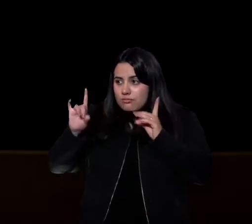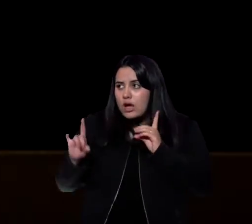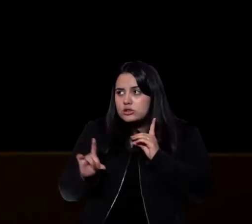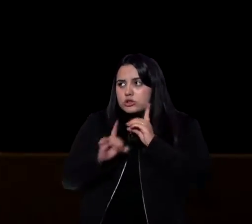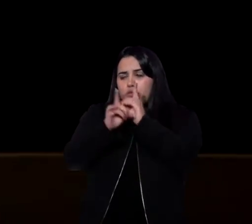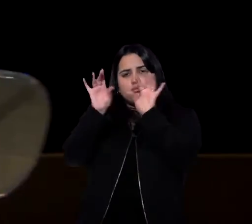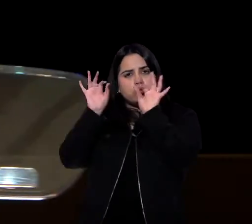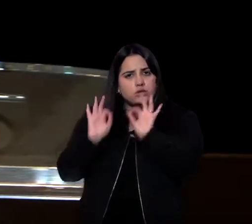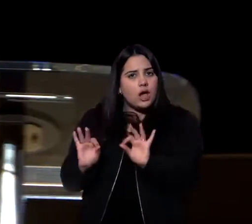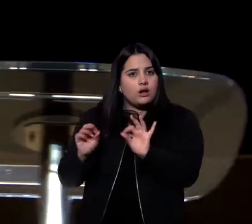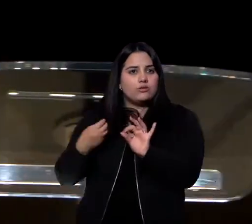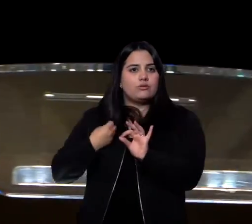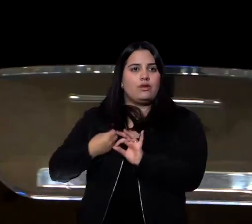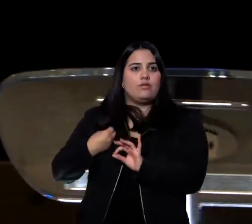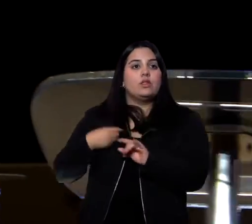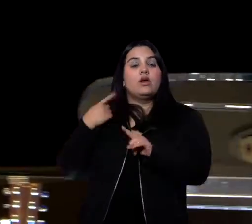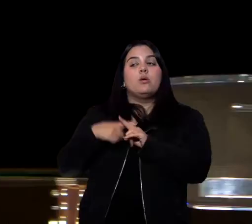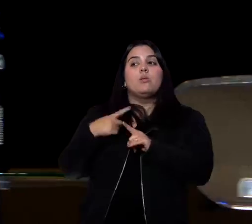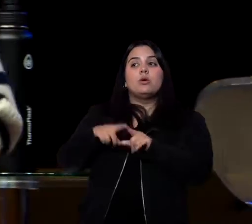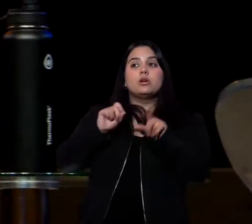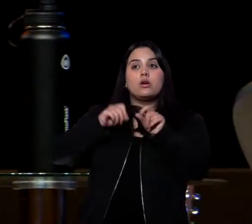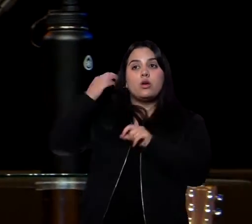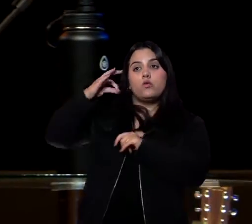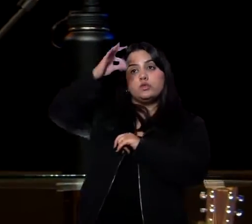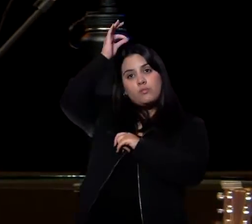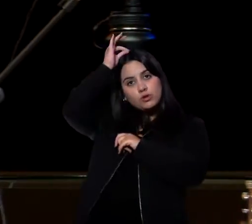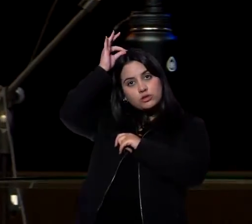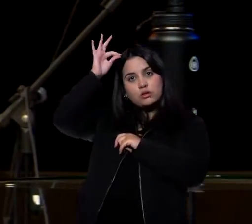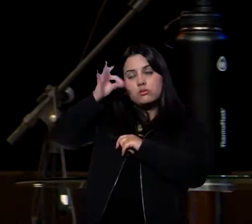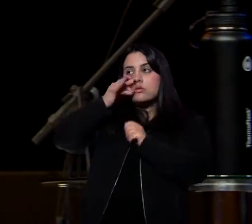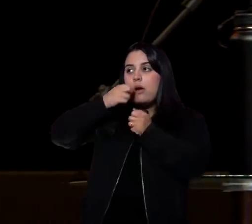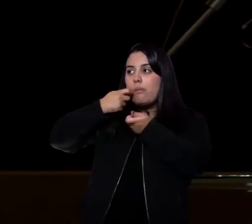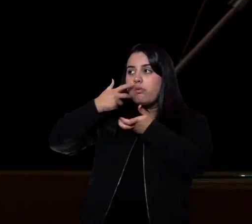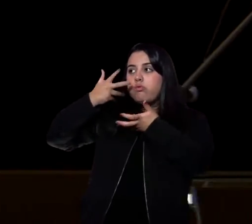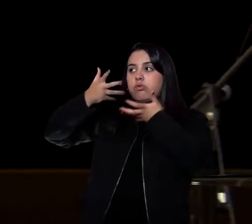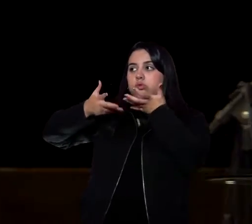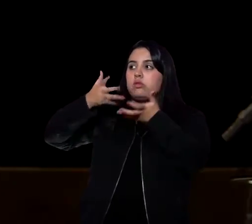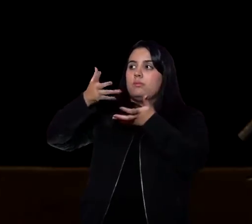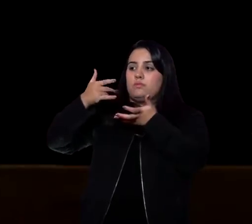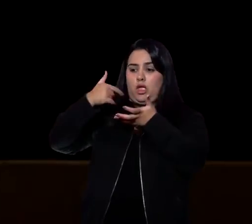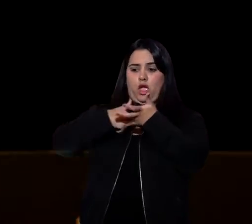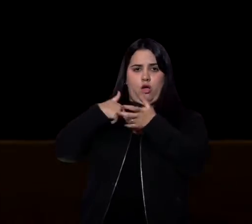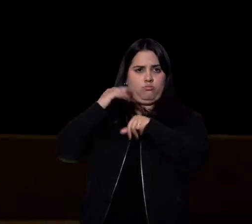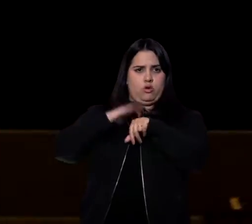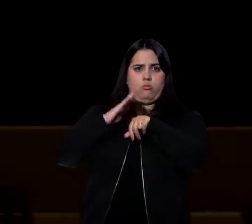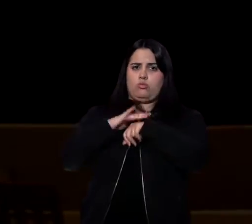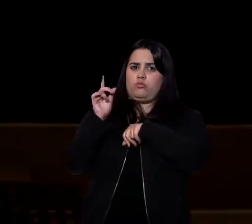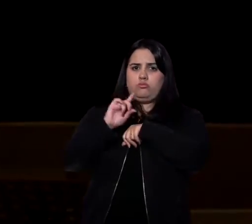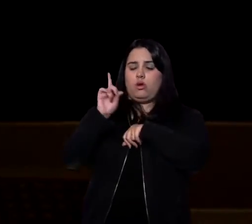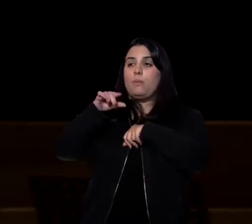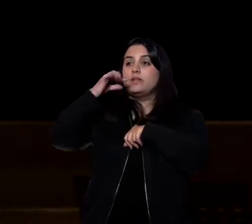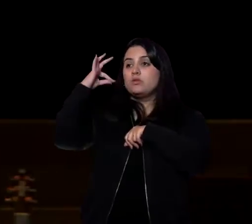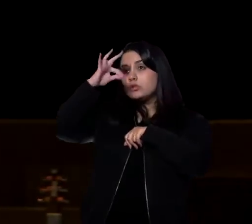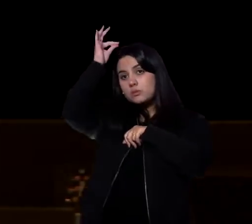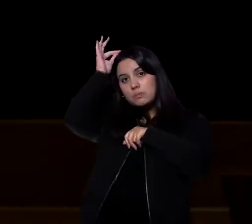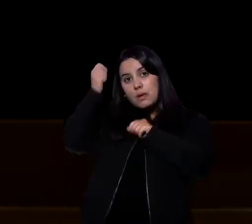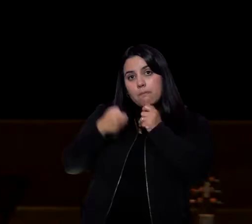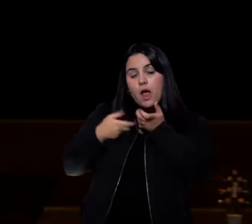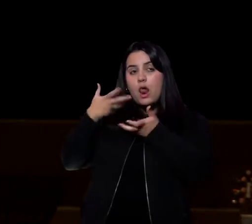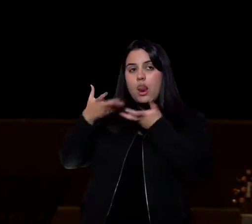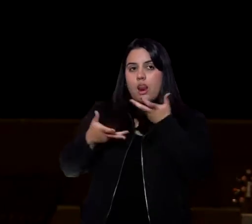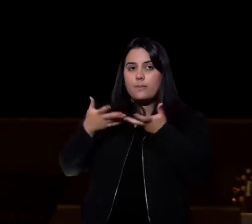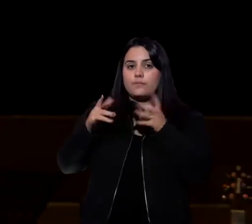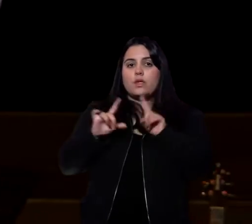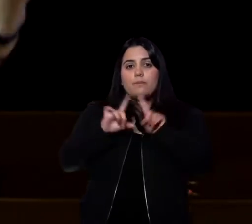pessoas, porque era o Espírito Santo falando através das nossas vidas, e não era a gente falando. E quando a gente dá liberdade para o Espírito